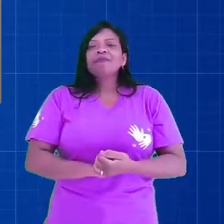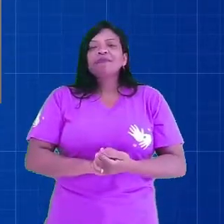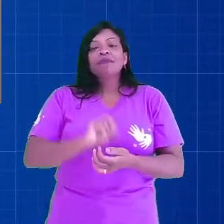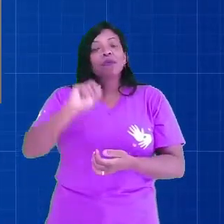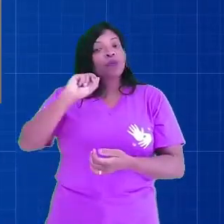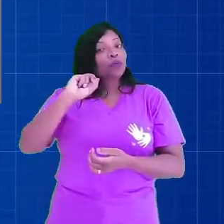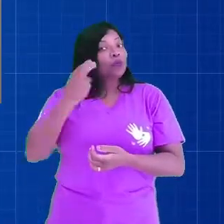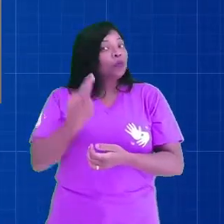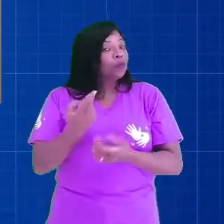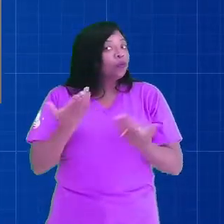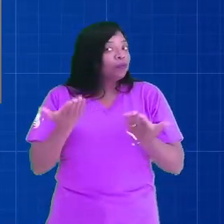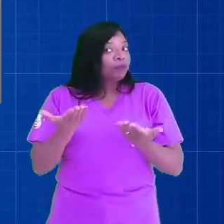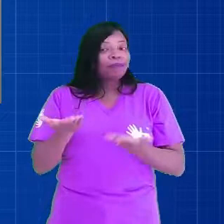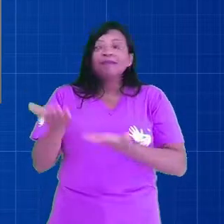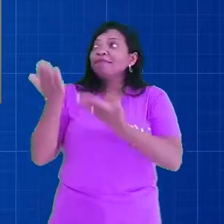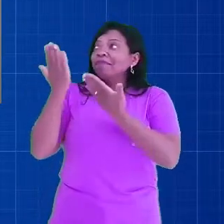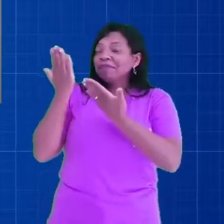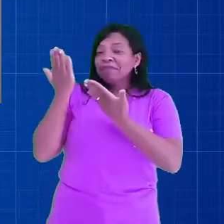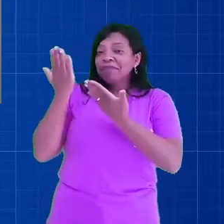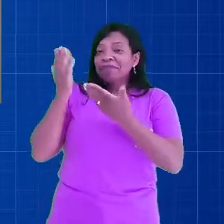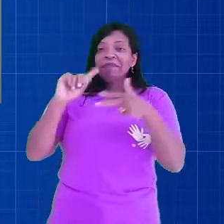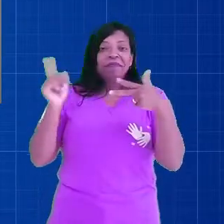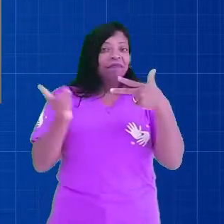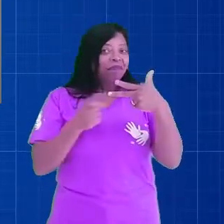então, este outro aqui.